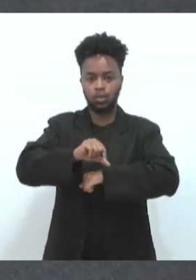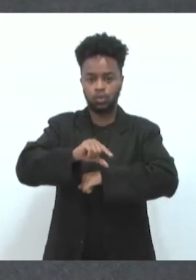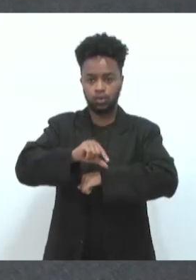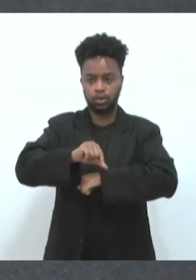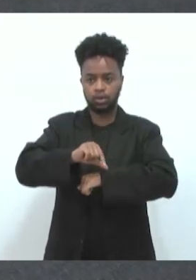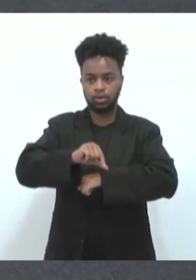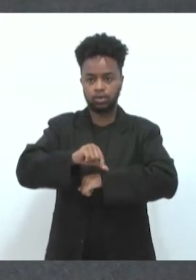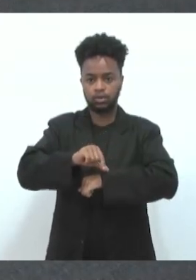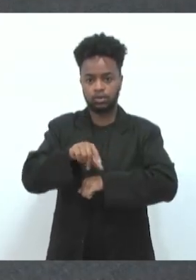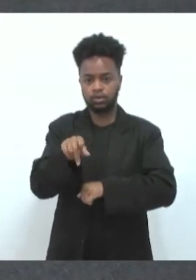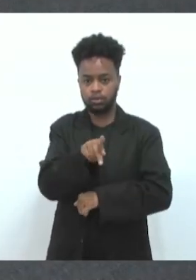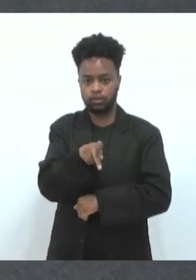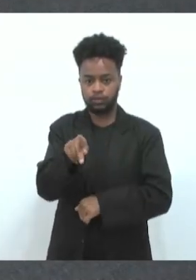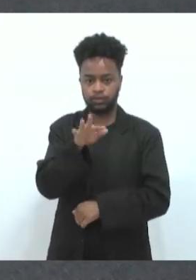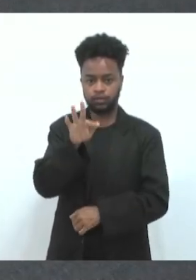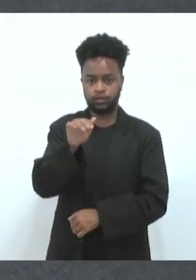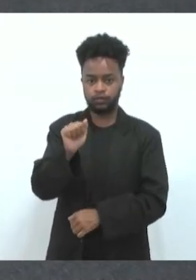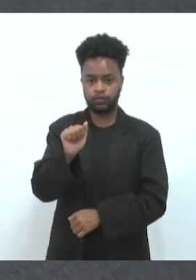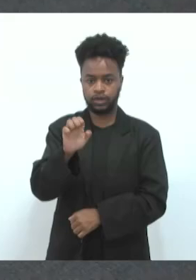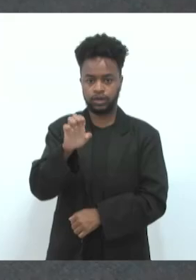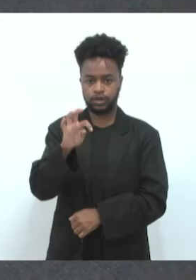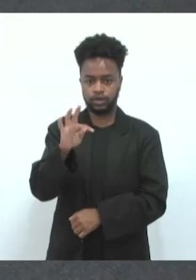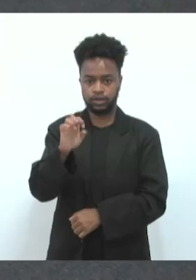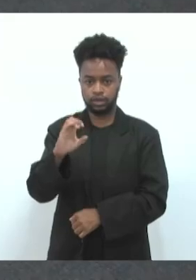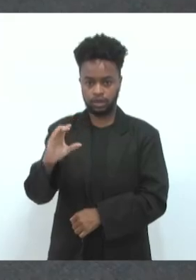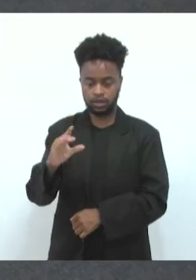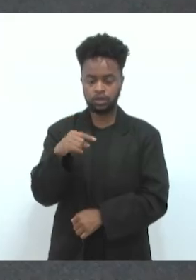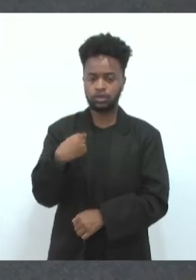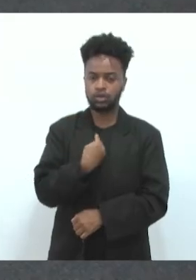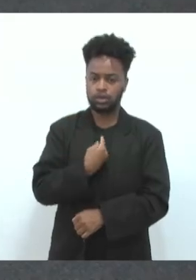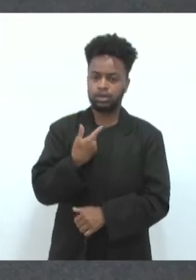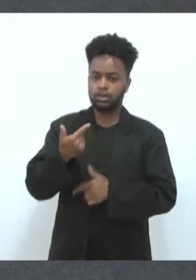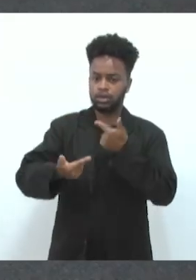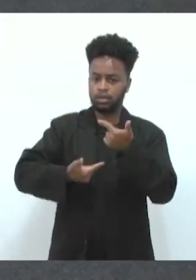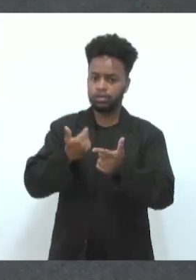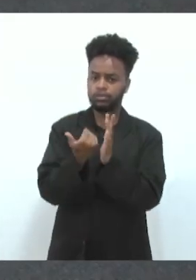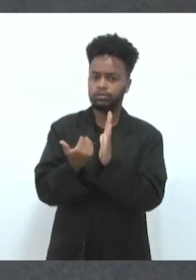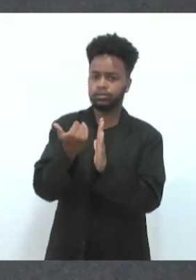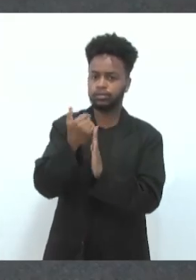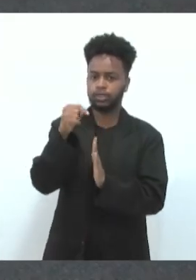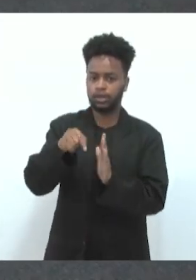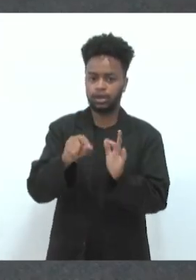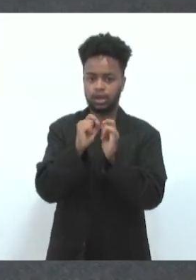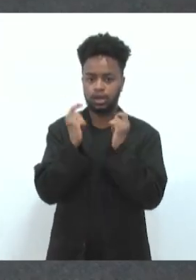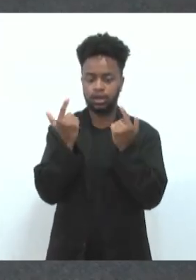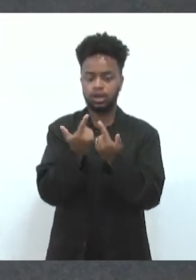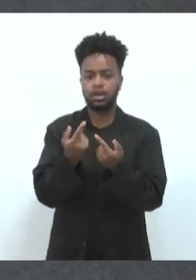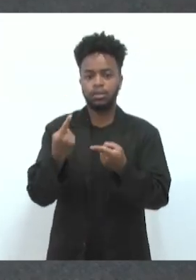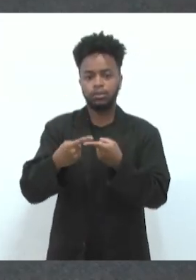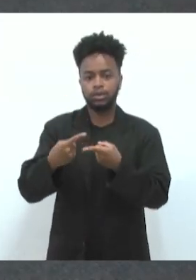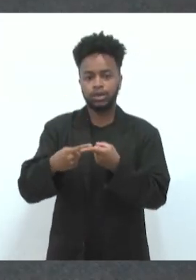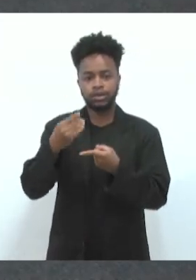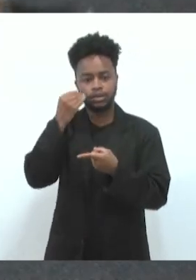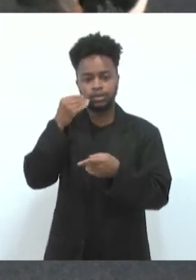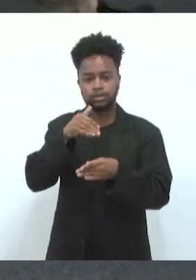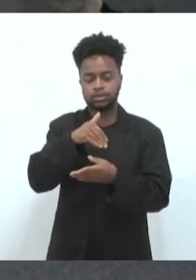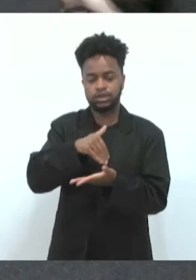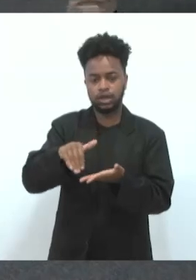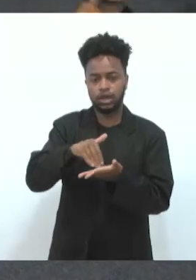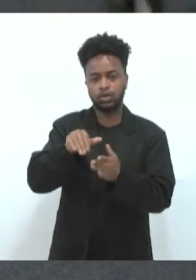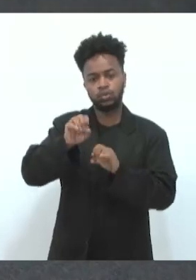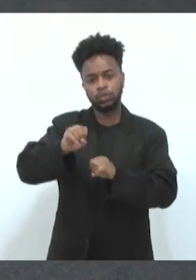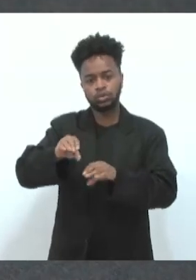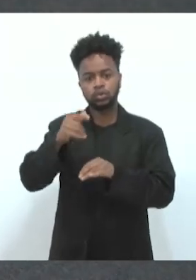para os professores da FAETEC. A gente trabalhou muito aqui nessa casa para que na Secretaria de Educação houvesse essa possibilidade